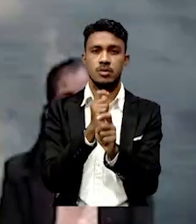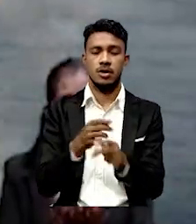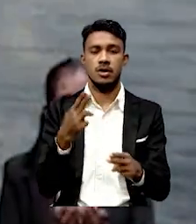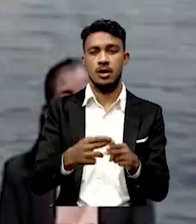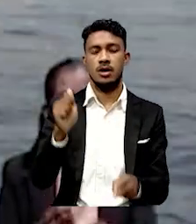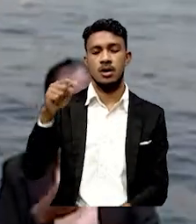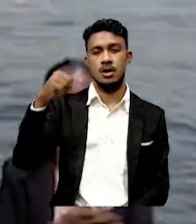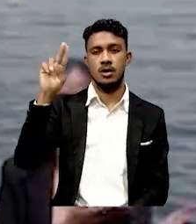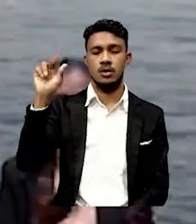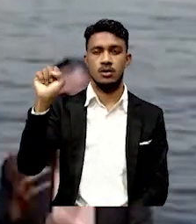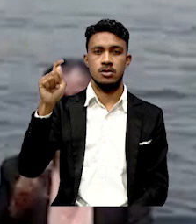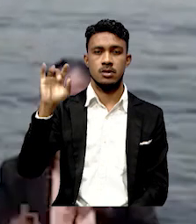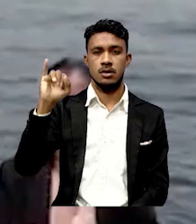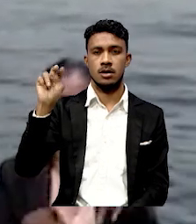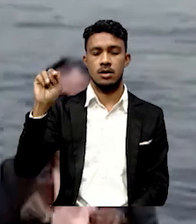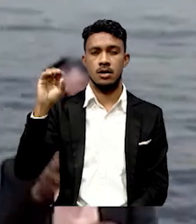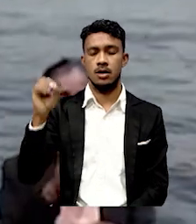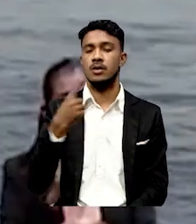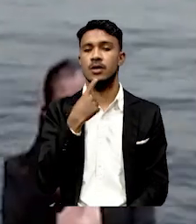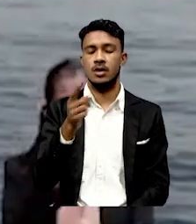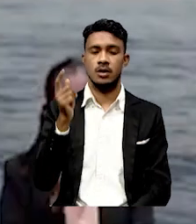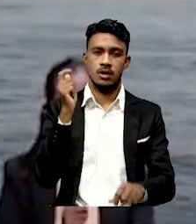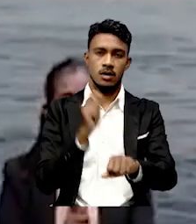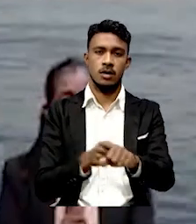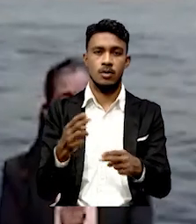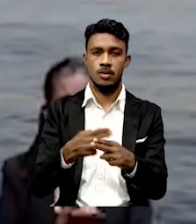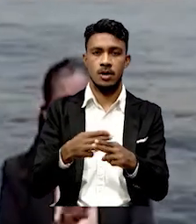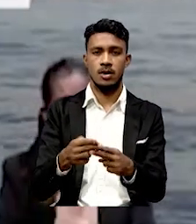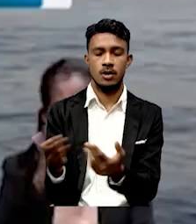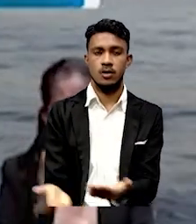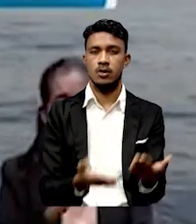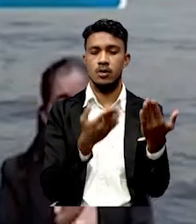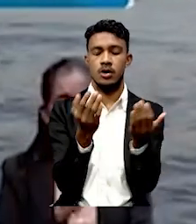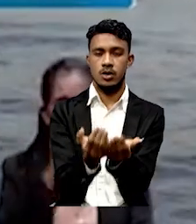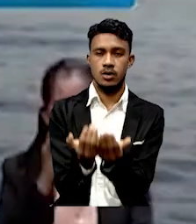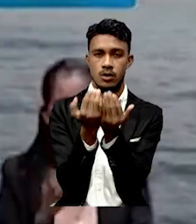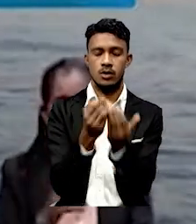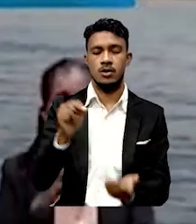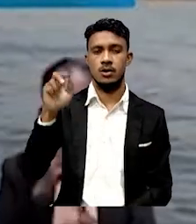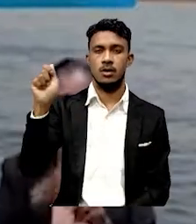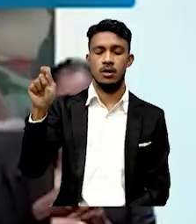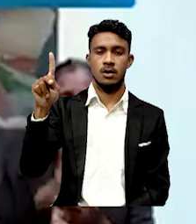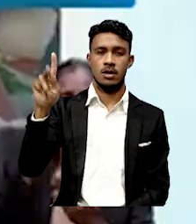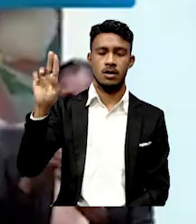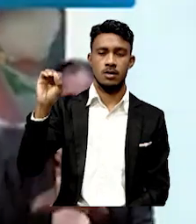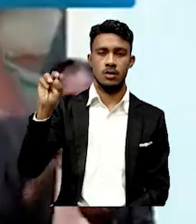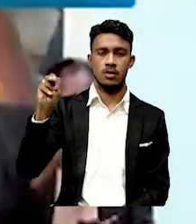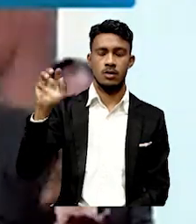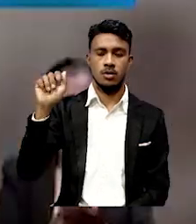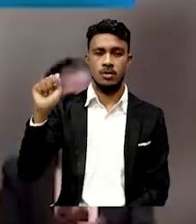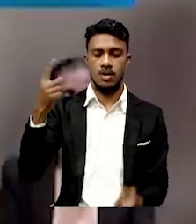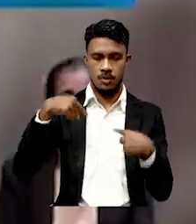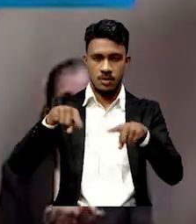da Silva, Hateten, e tempo badak, se haruka Roberli na Croma, Basura Baia, Indonésia, ou de